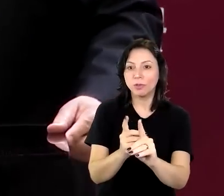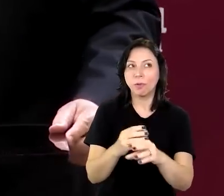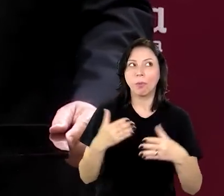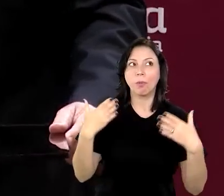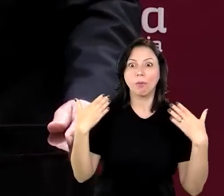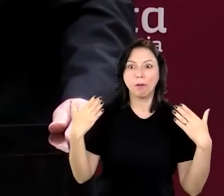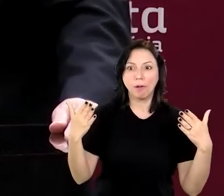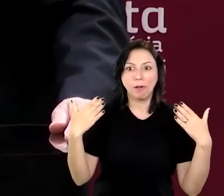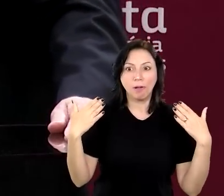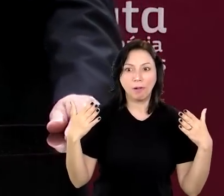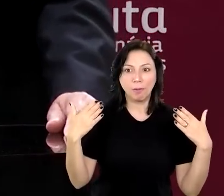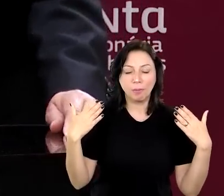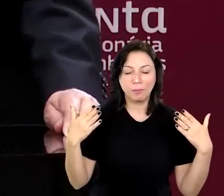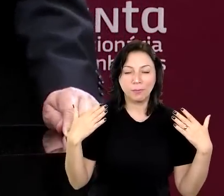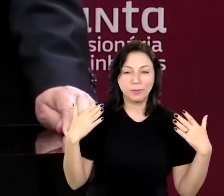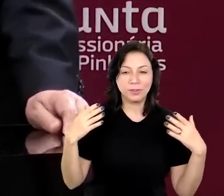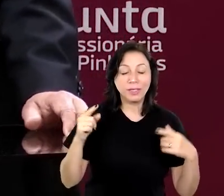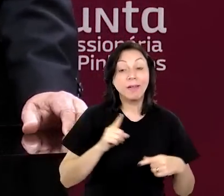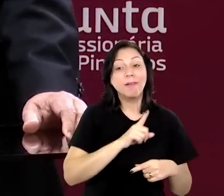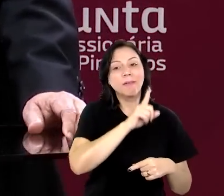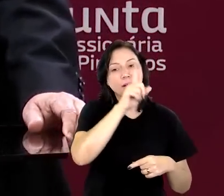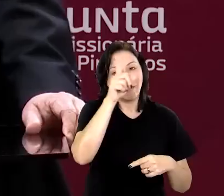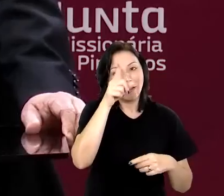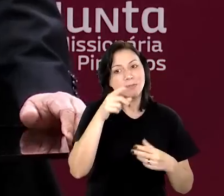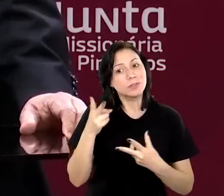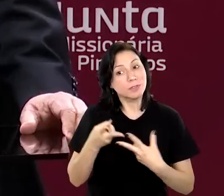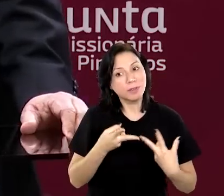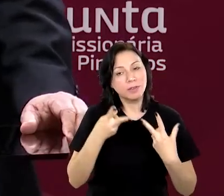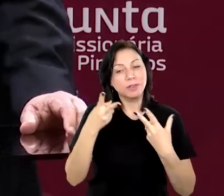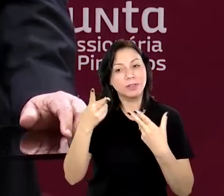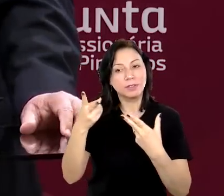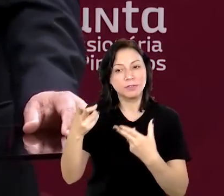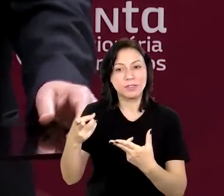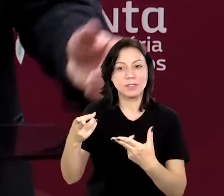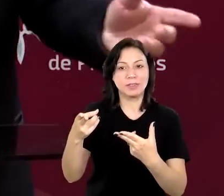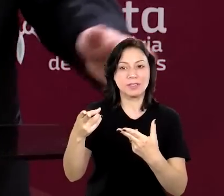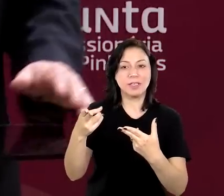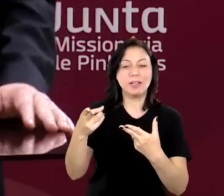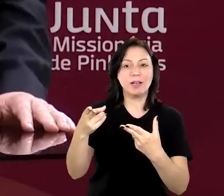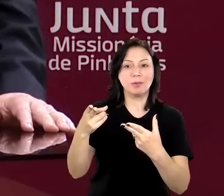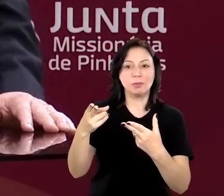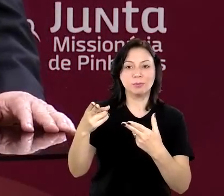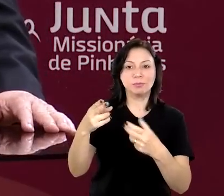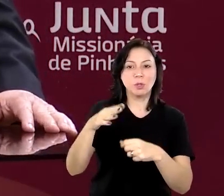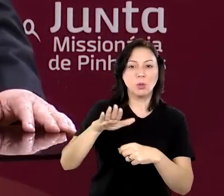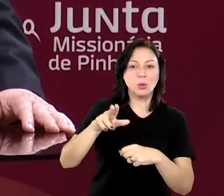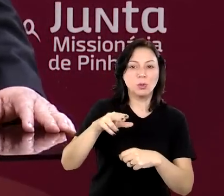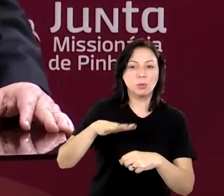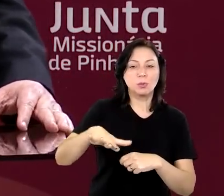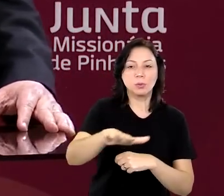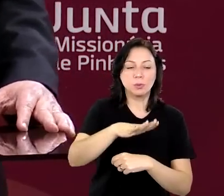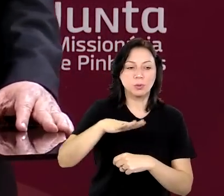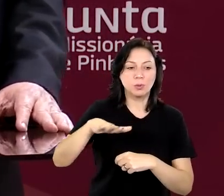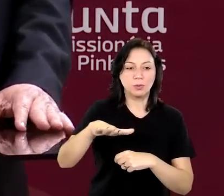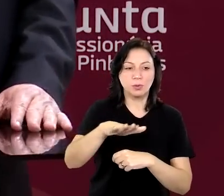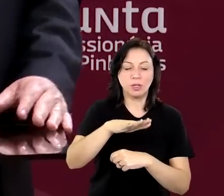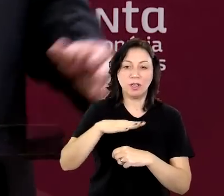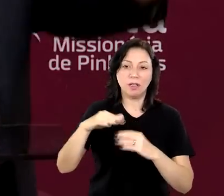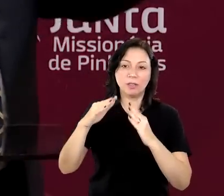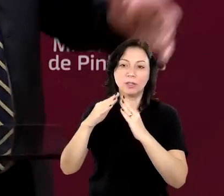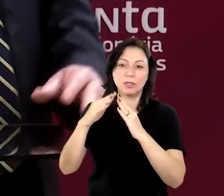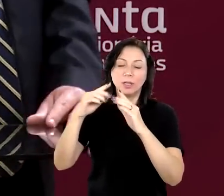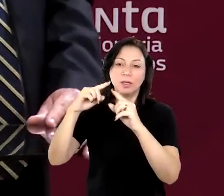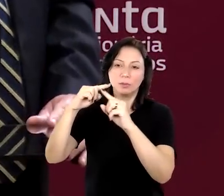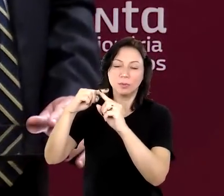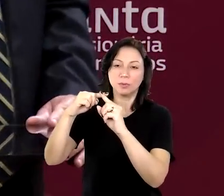cenáculo, provavelmente onde teve a reunião, onde Jesus lavou os pés dos discípulos, e alguns dizem que também